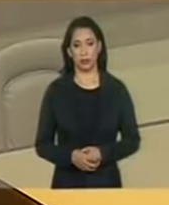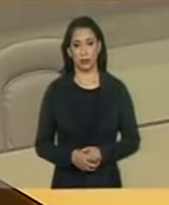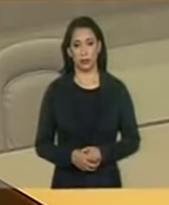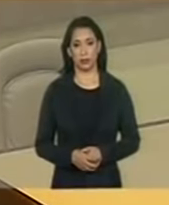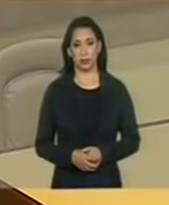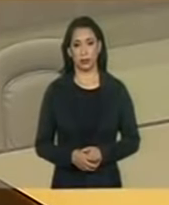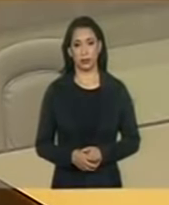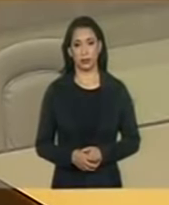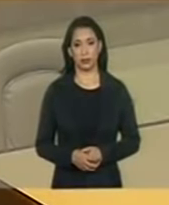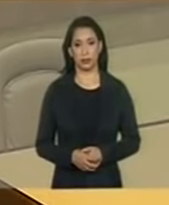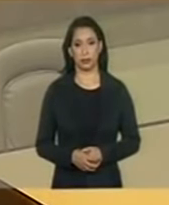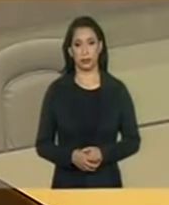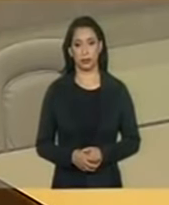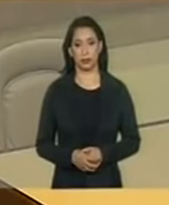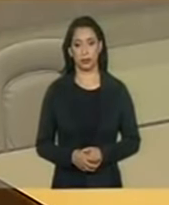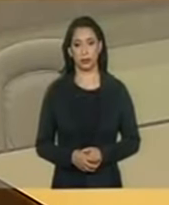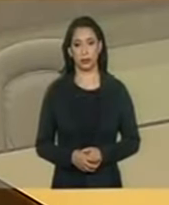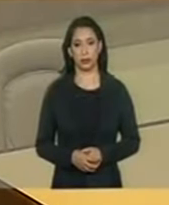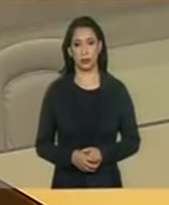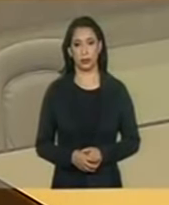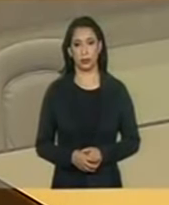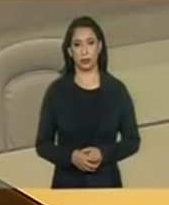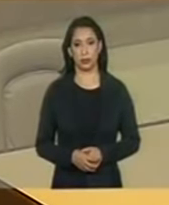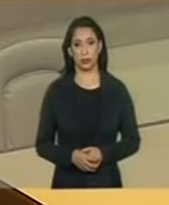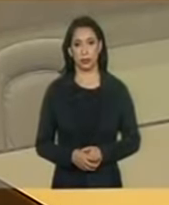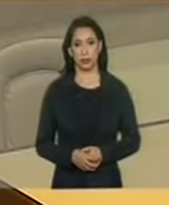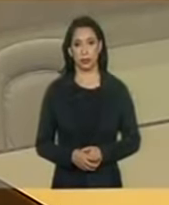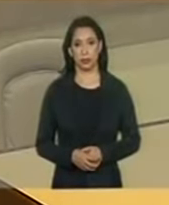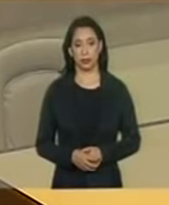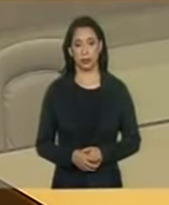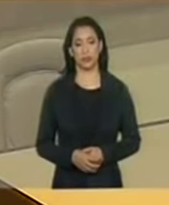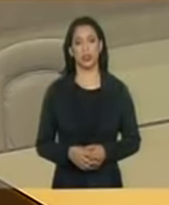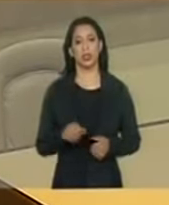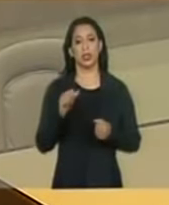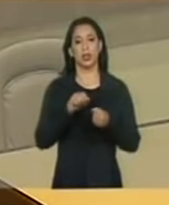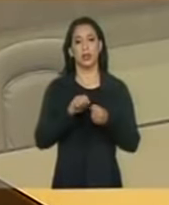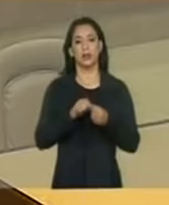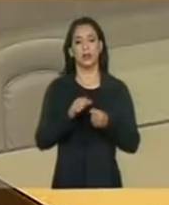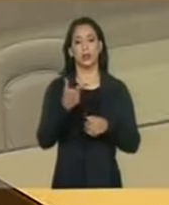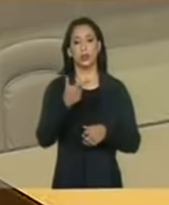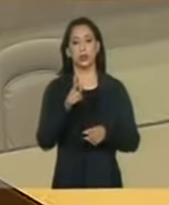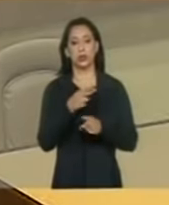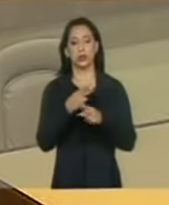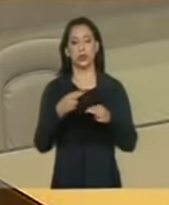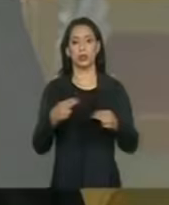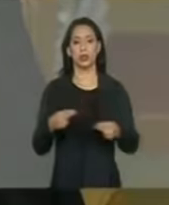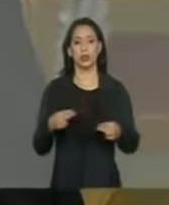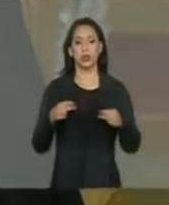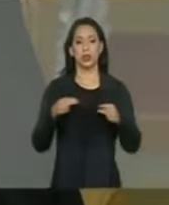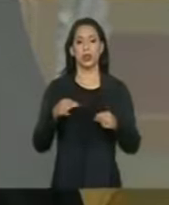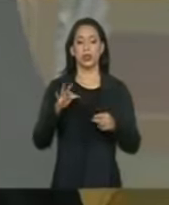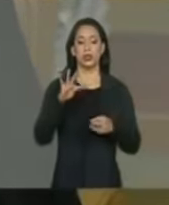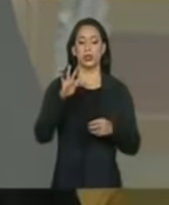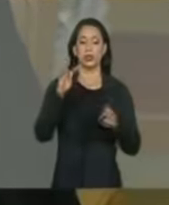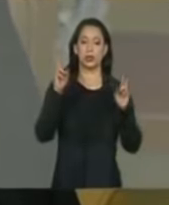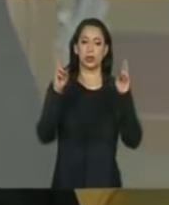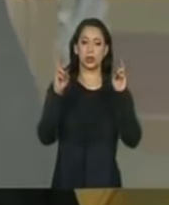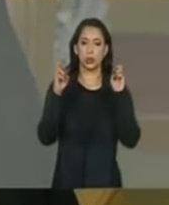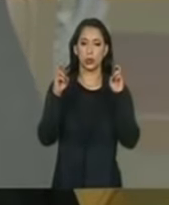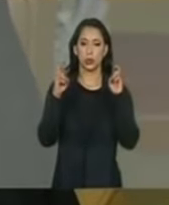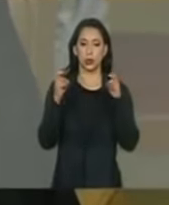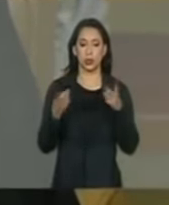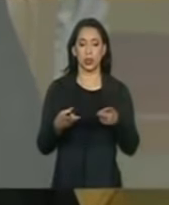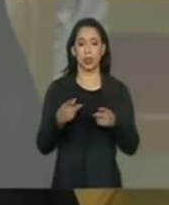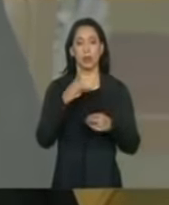eu faço considerações aqui outros países a respeito do tema também presidi lá na frente essa reação do